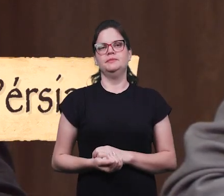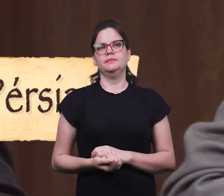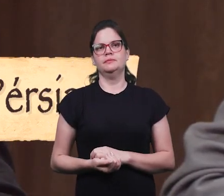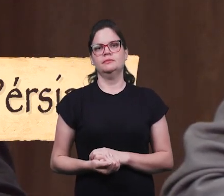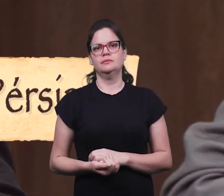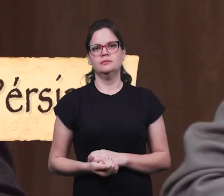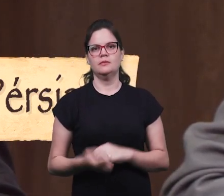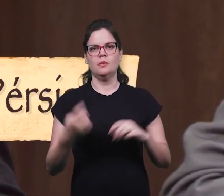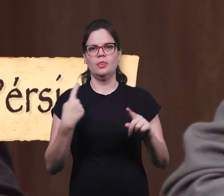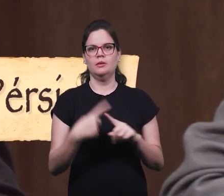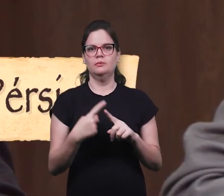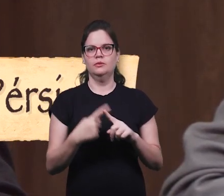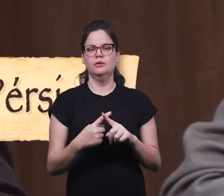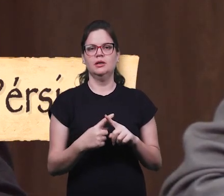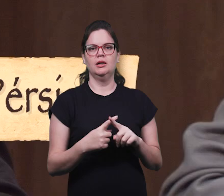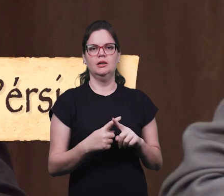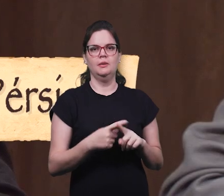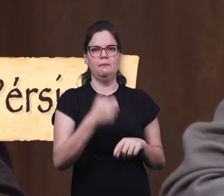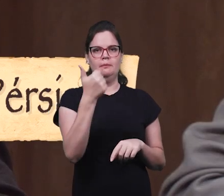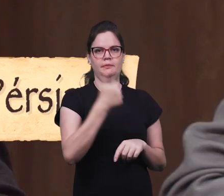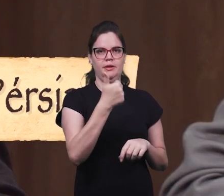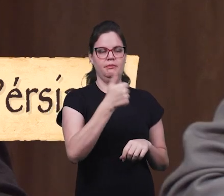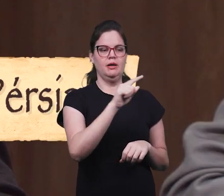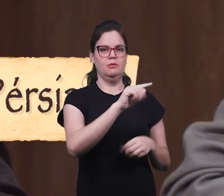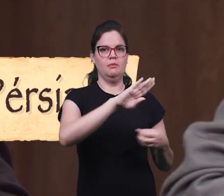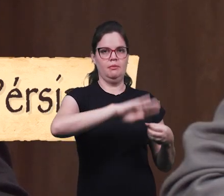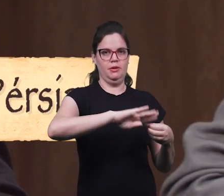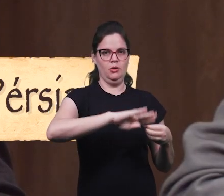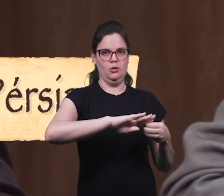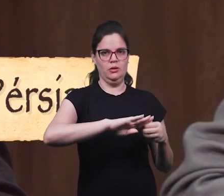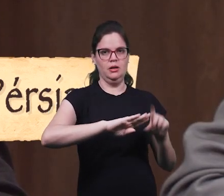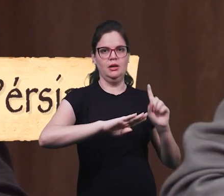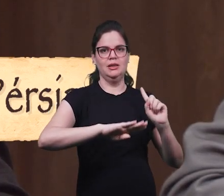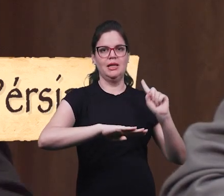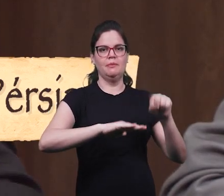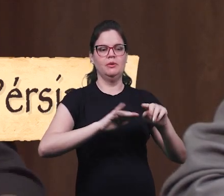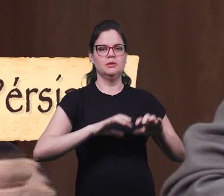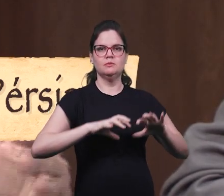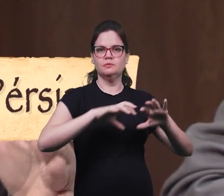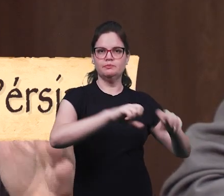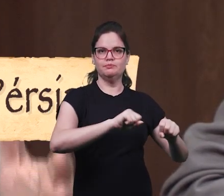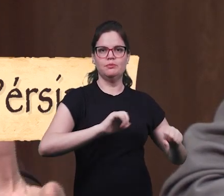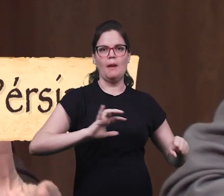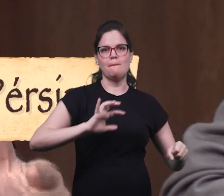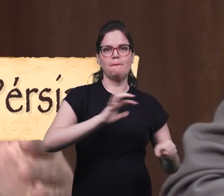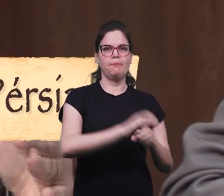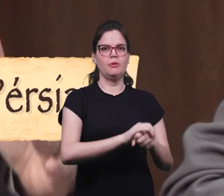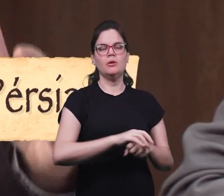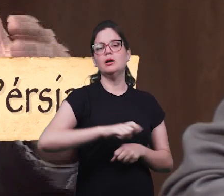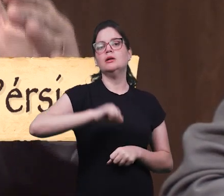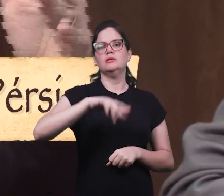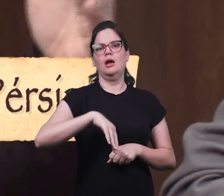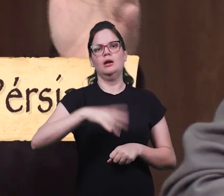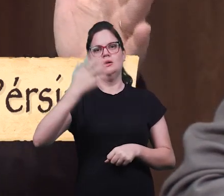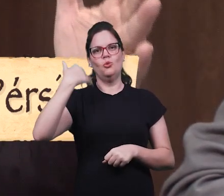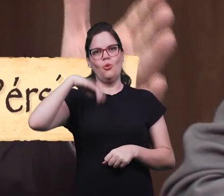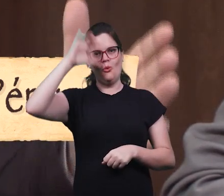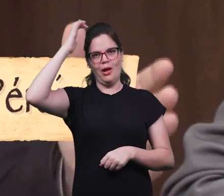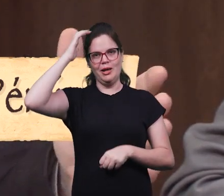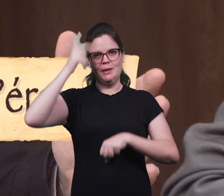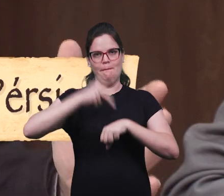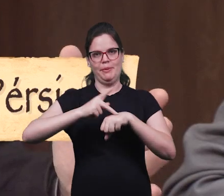Império de Babilônia, o Império de Nabucodonosor. Começa com